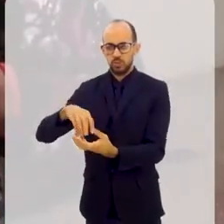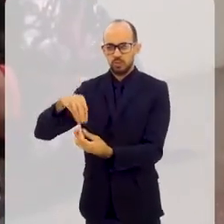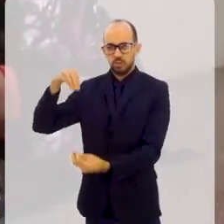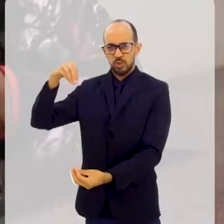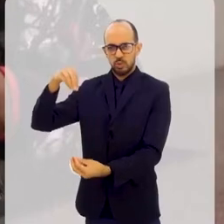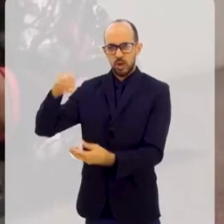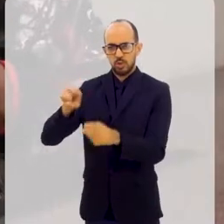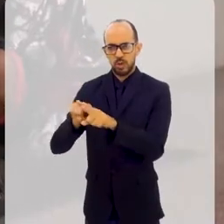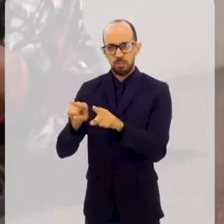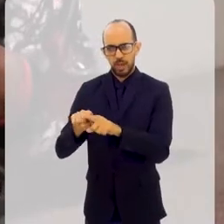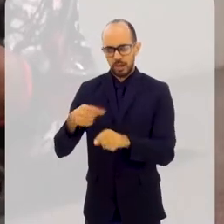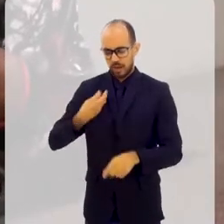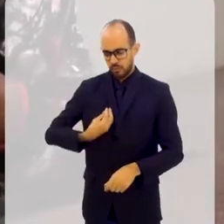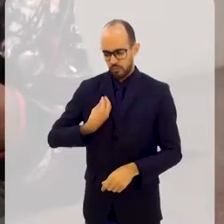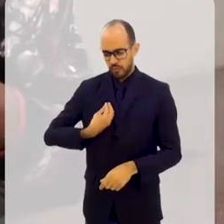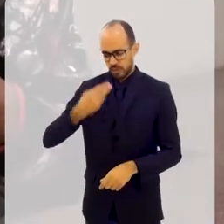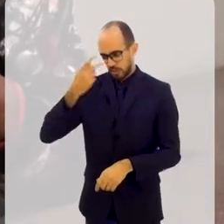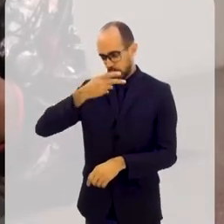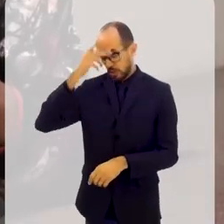vida